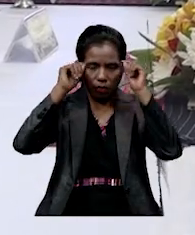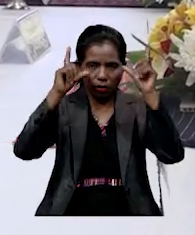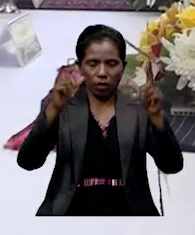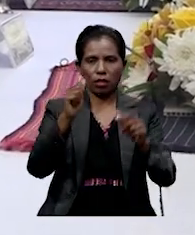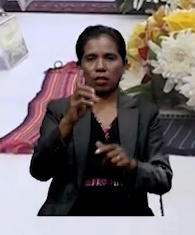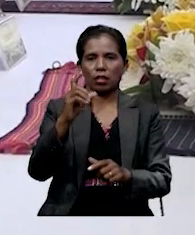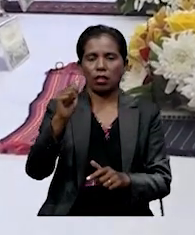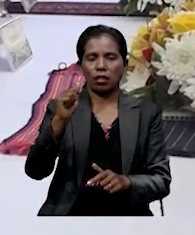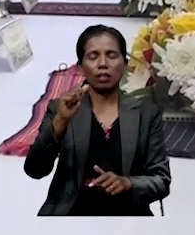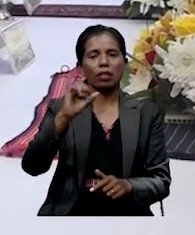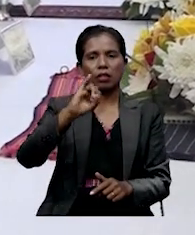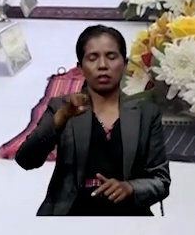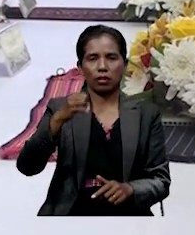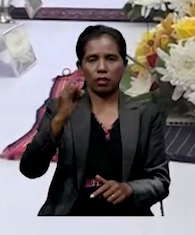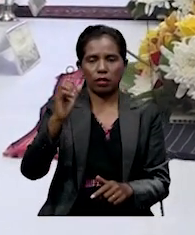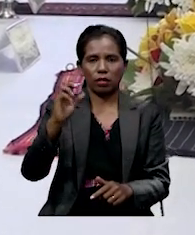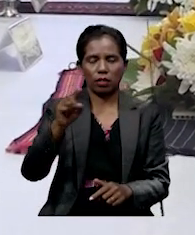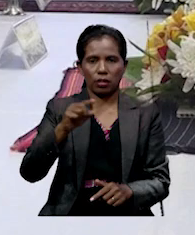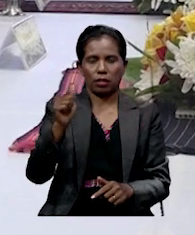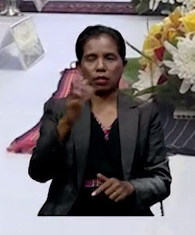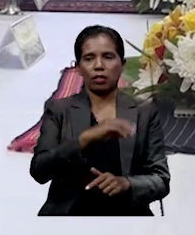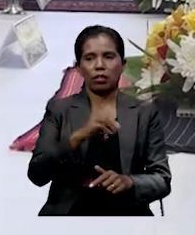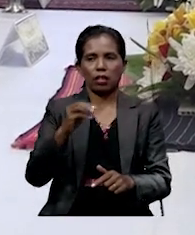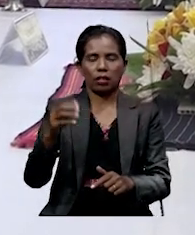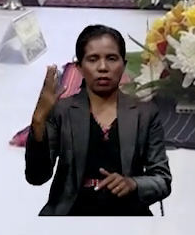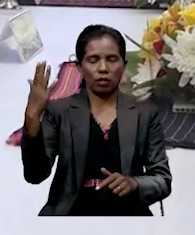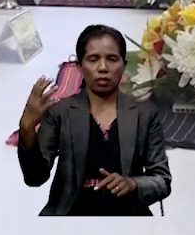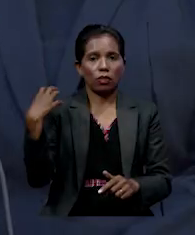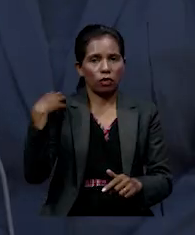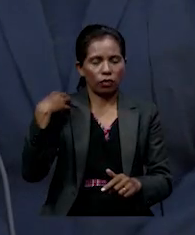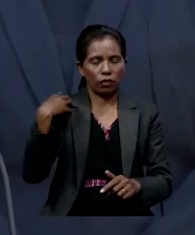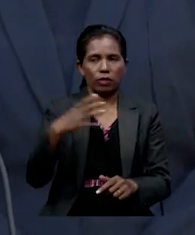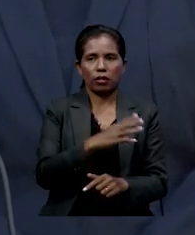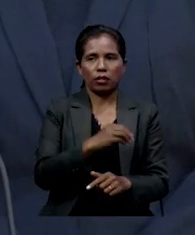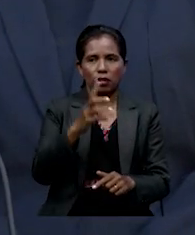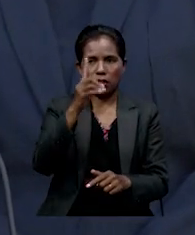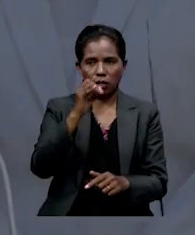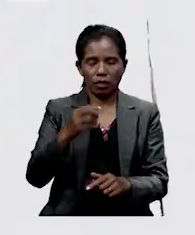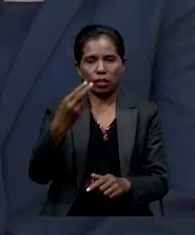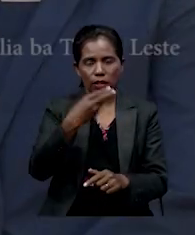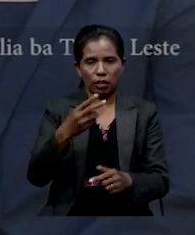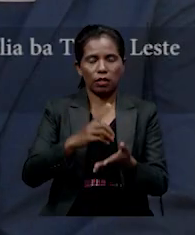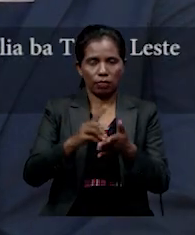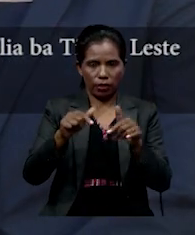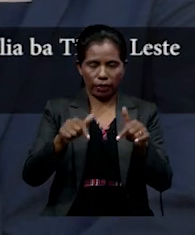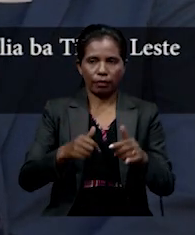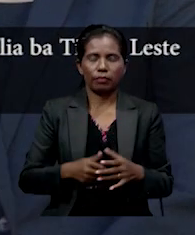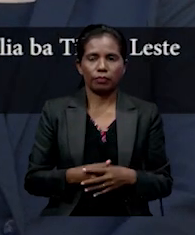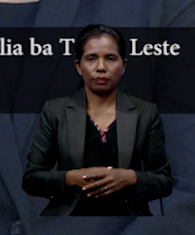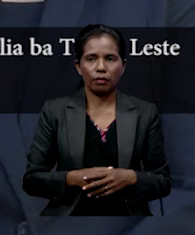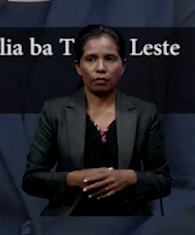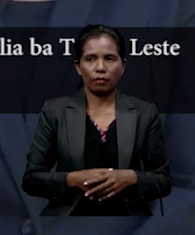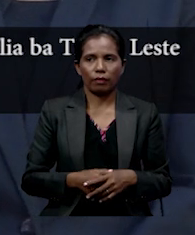Adalgisa Magno, e a recinto Ministério de Negócios Estrangeiros Cooperação Praia dos Coqueiros Dili Quintané. Australia